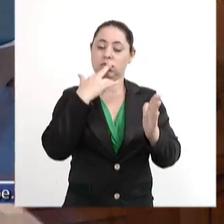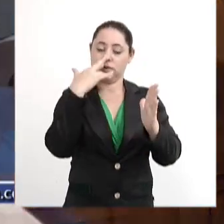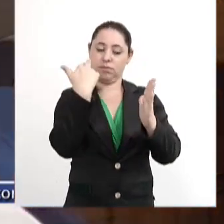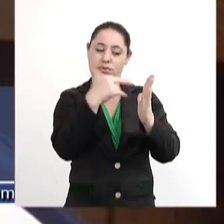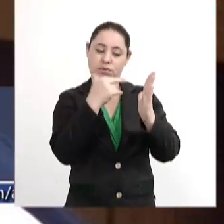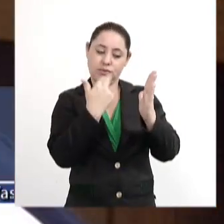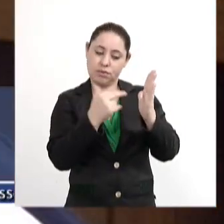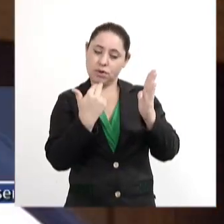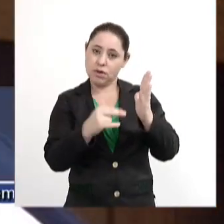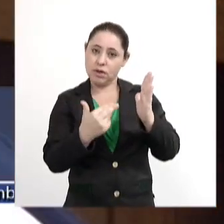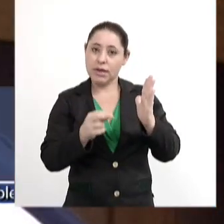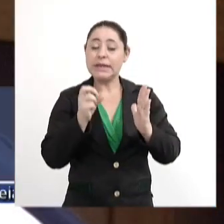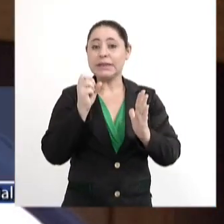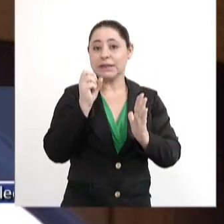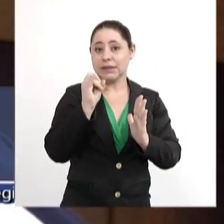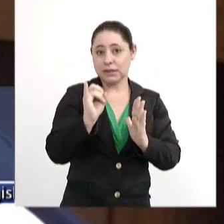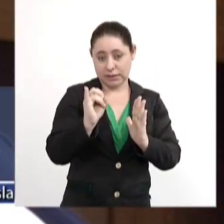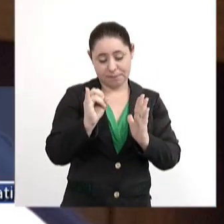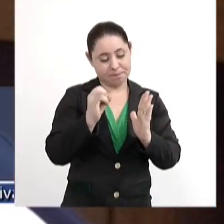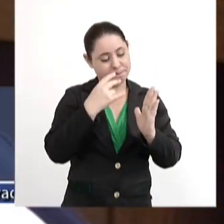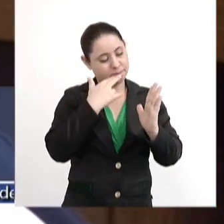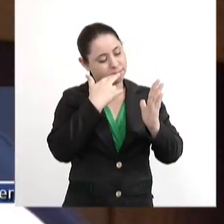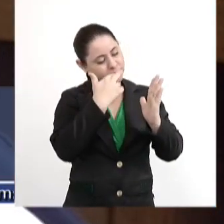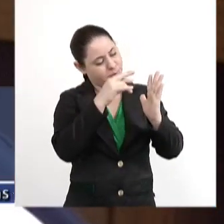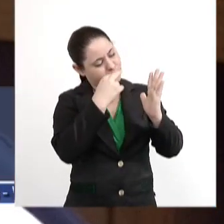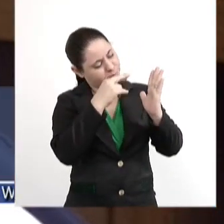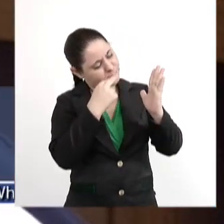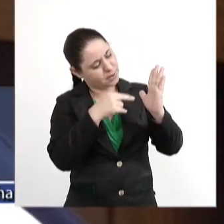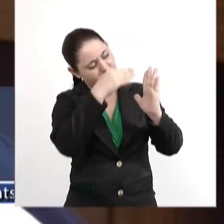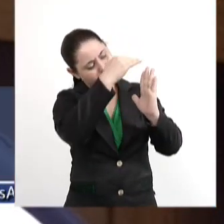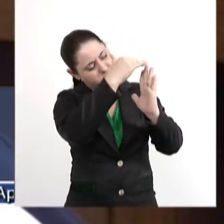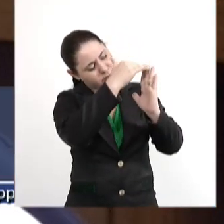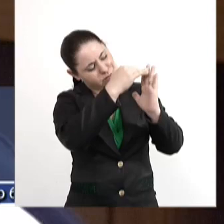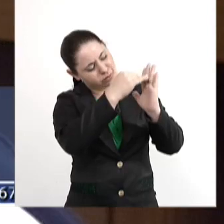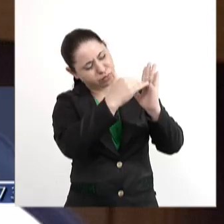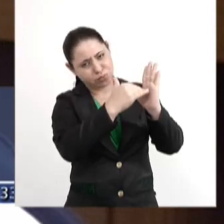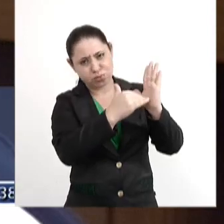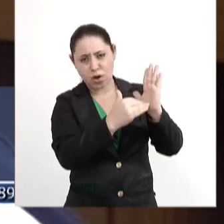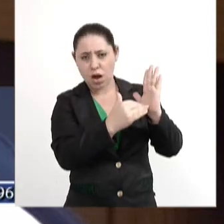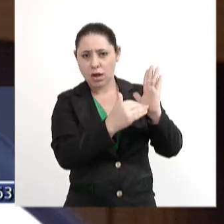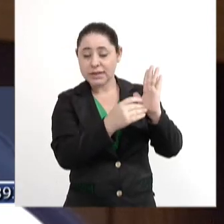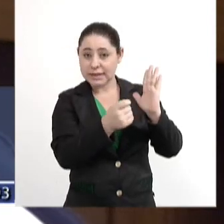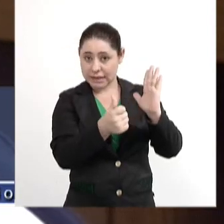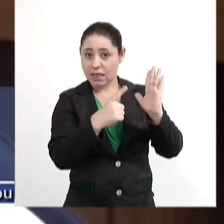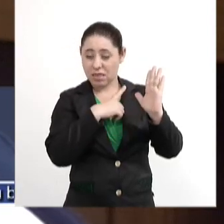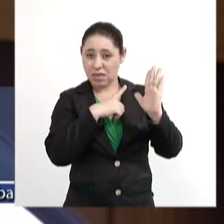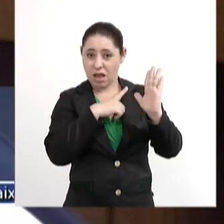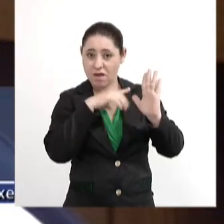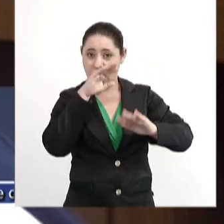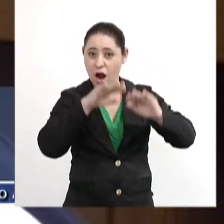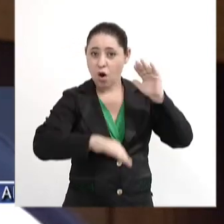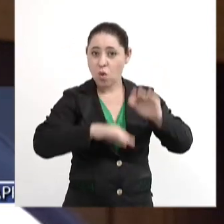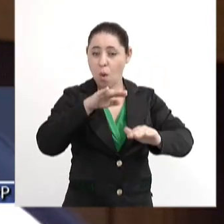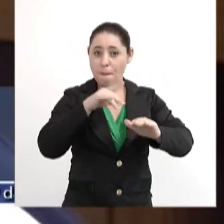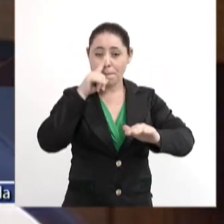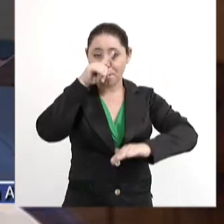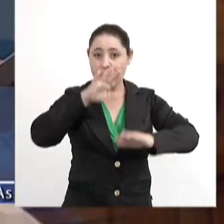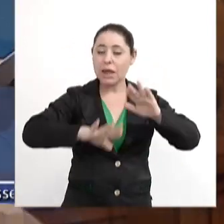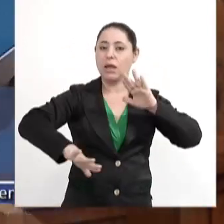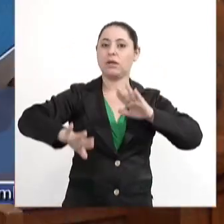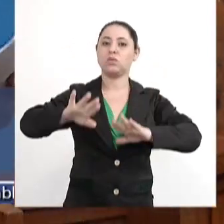responder se elas se submeteram a alguma relação de